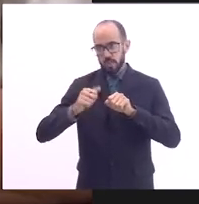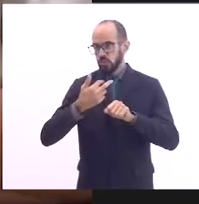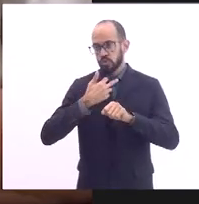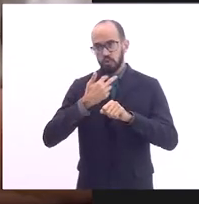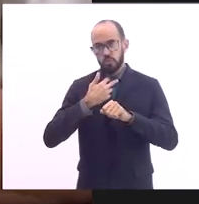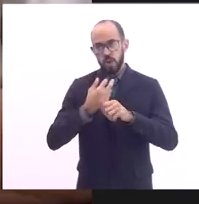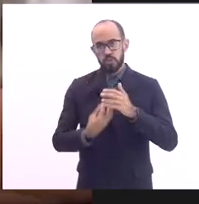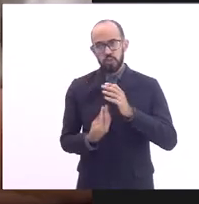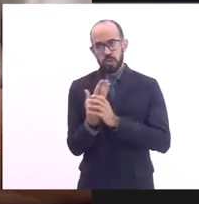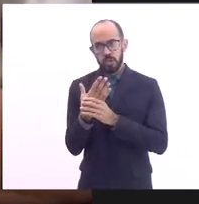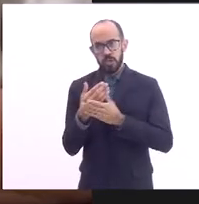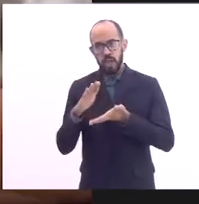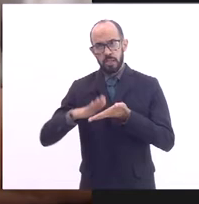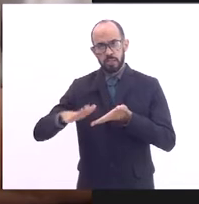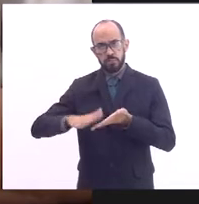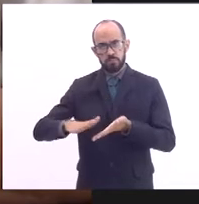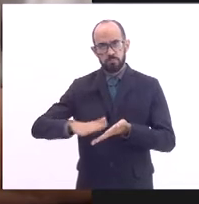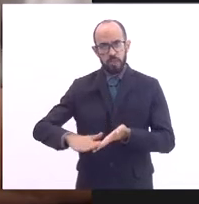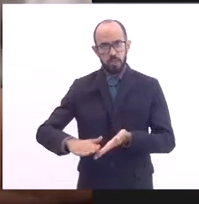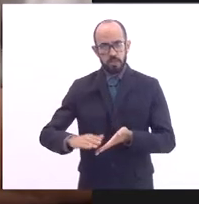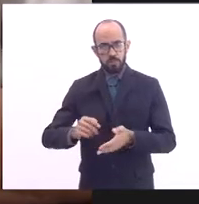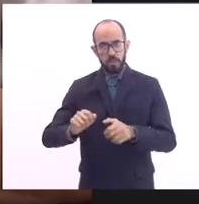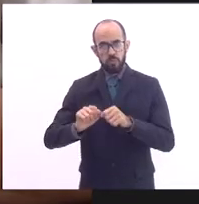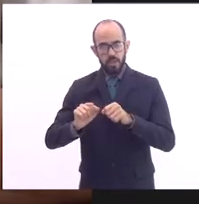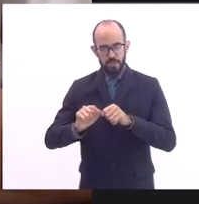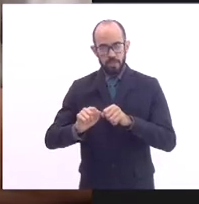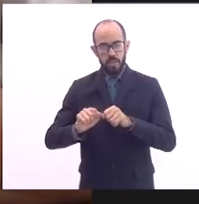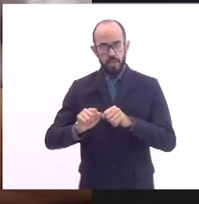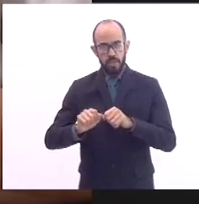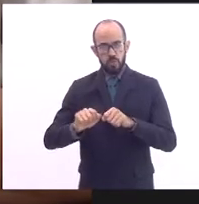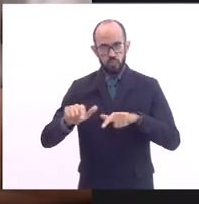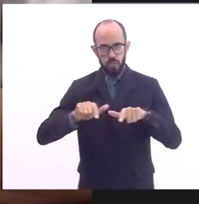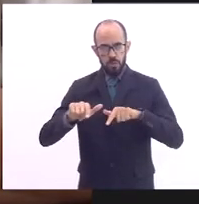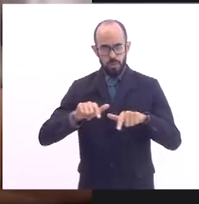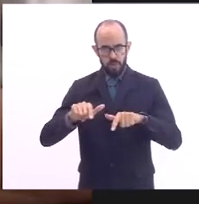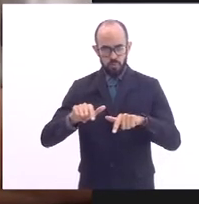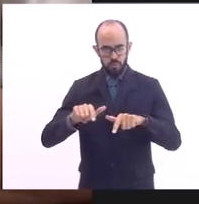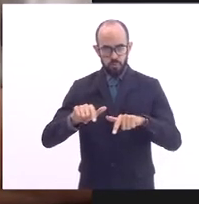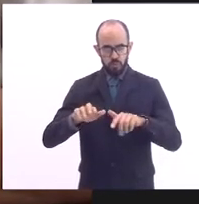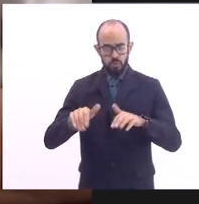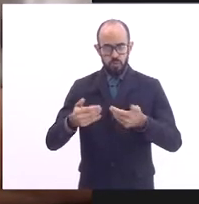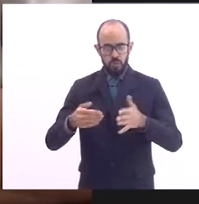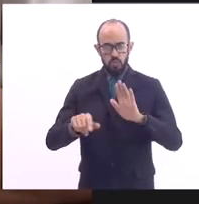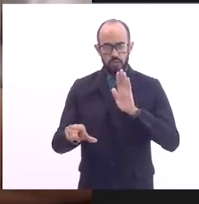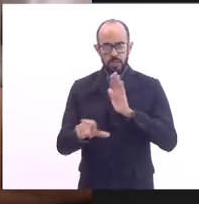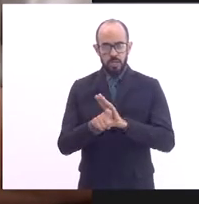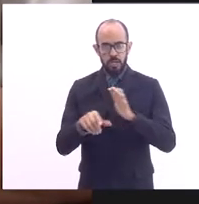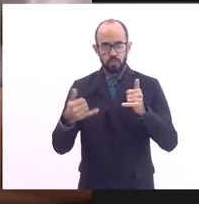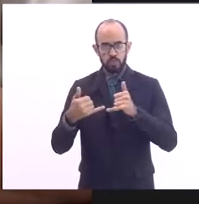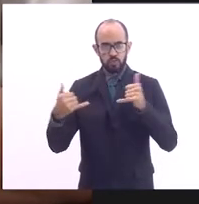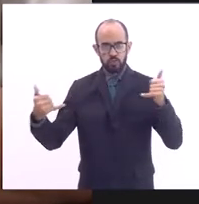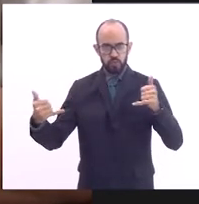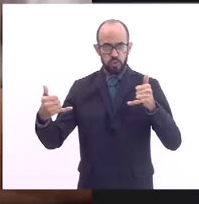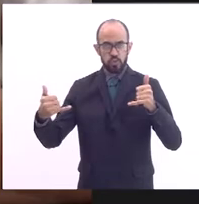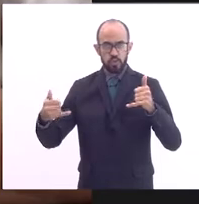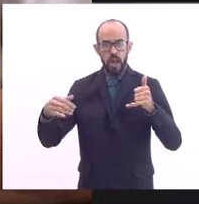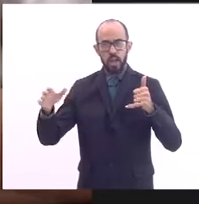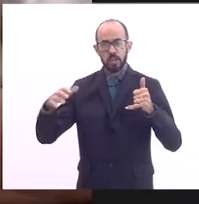criar despesas para a concessão. Então, essa lei dos FIIs está sob júdice, nós estamos